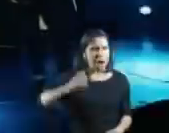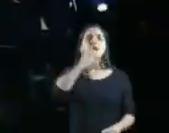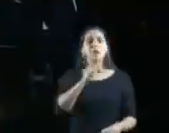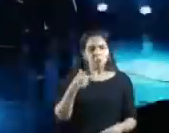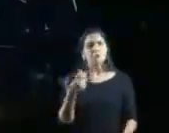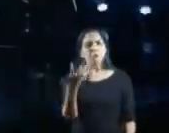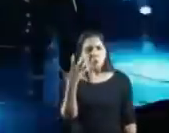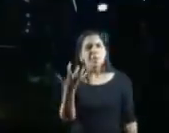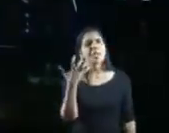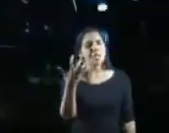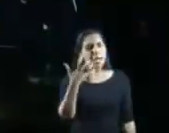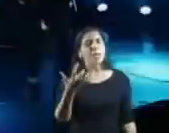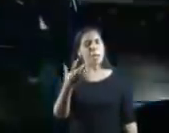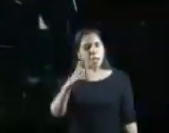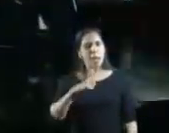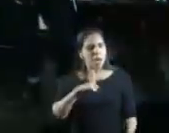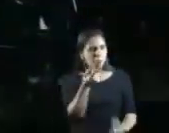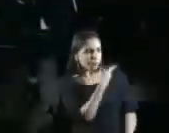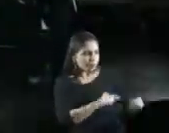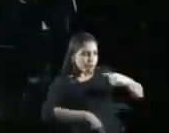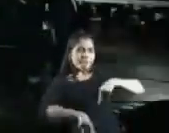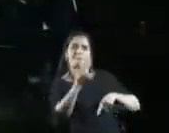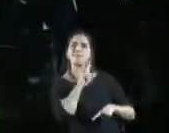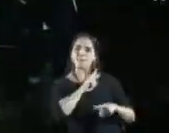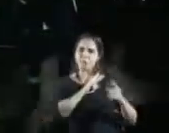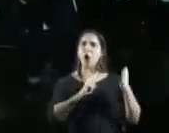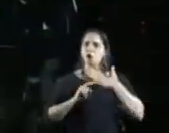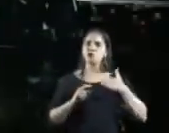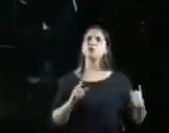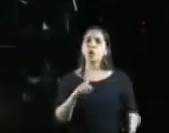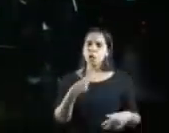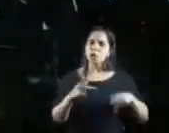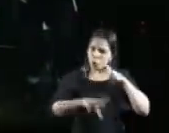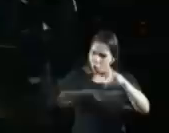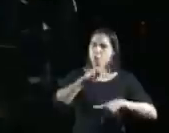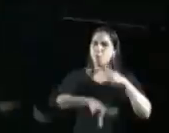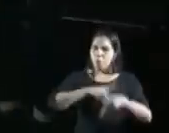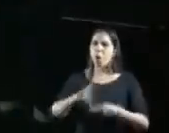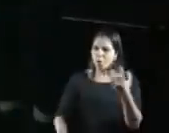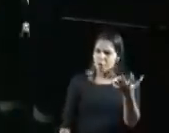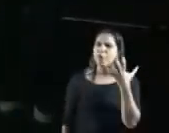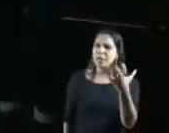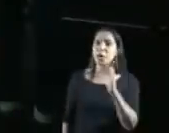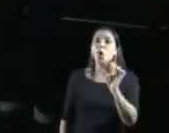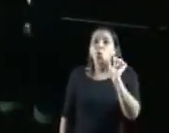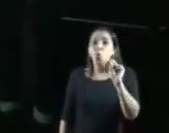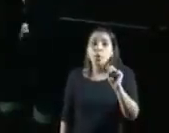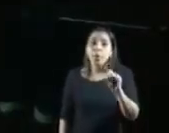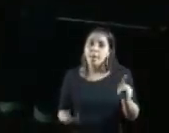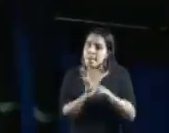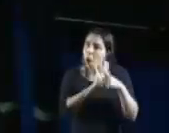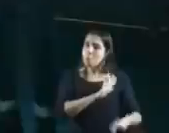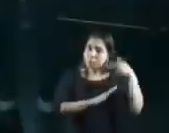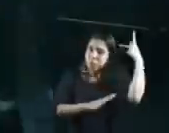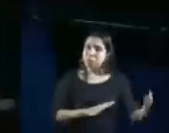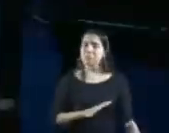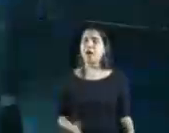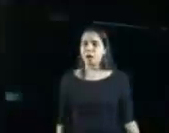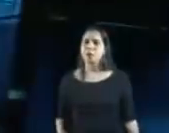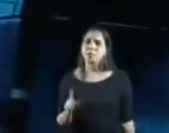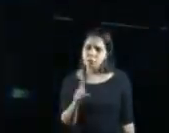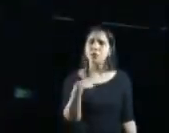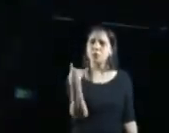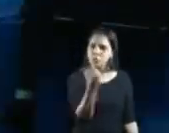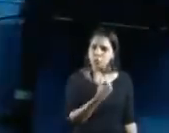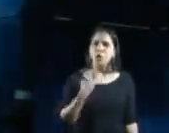Queremos que eles restituam. O povo quer só o cresceu. Nós somos